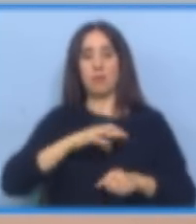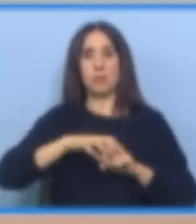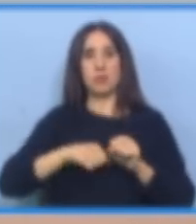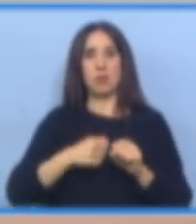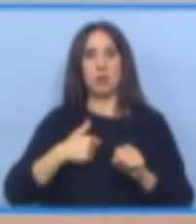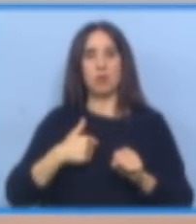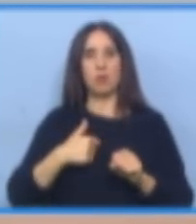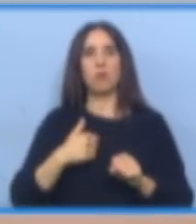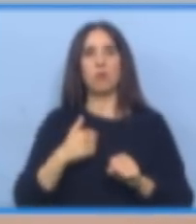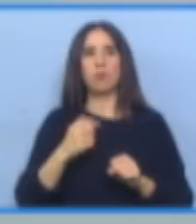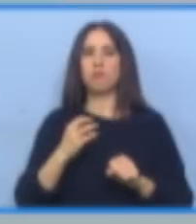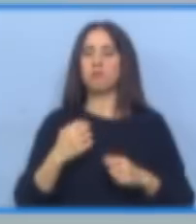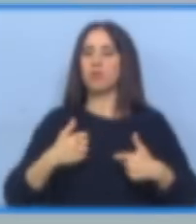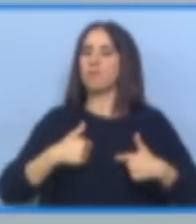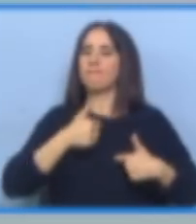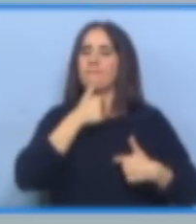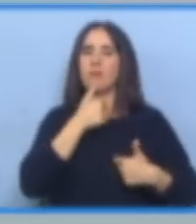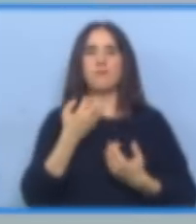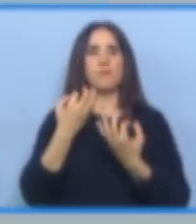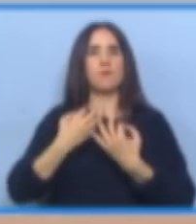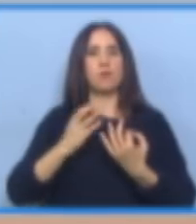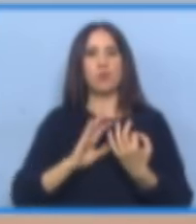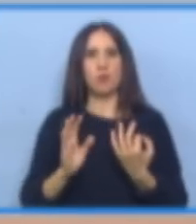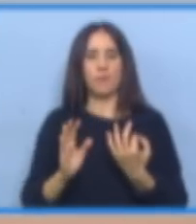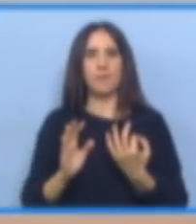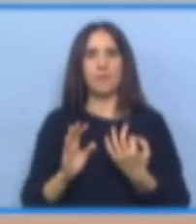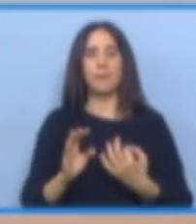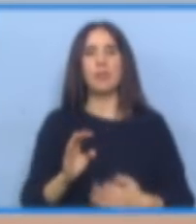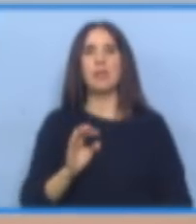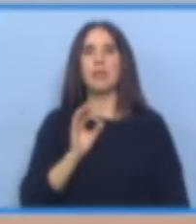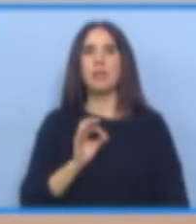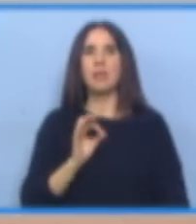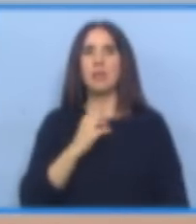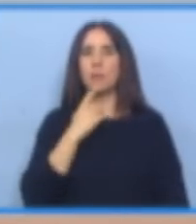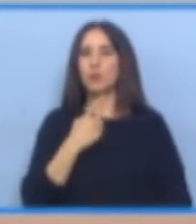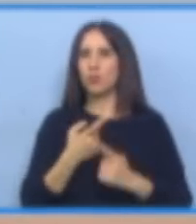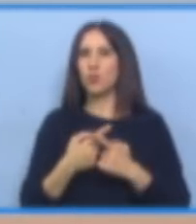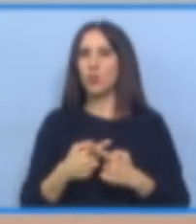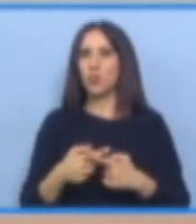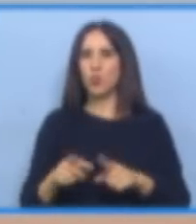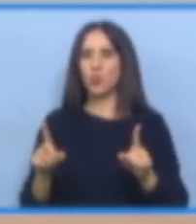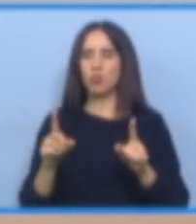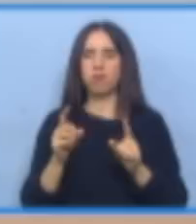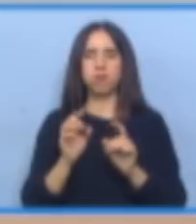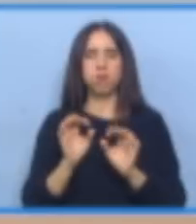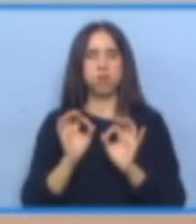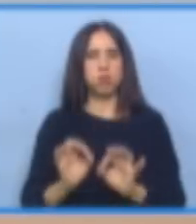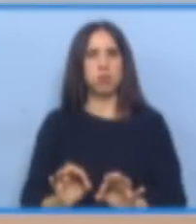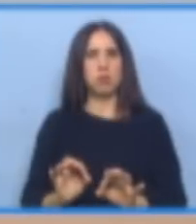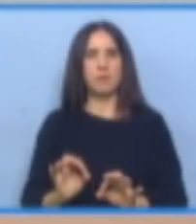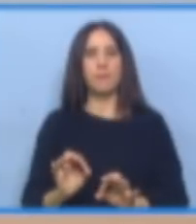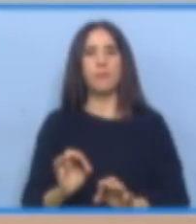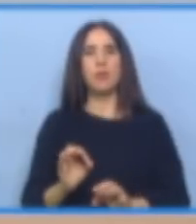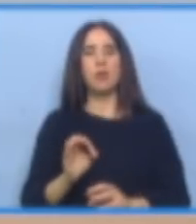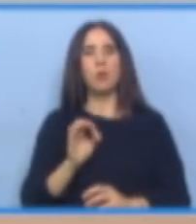mercenário é ele mesmo. E há, digamos assim, uma diferença abismal. Um que